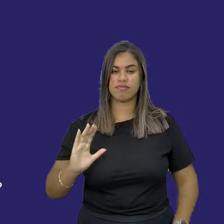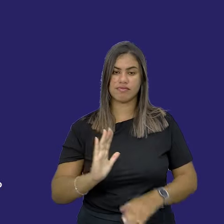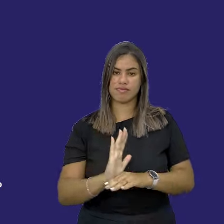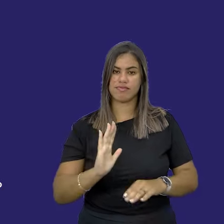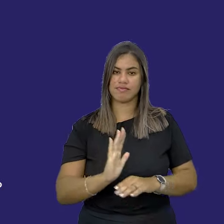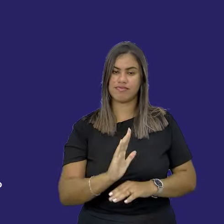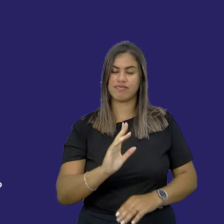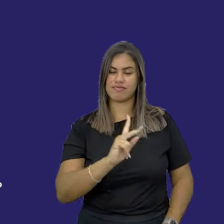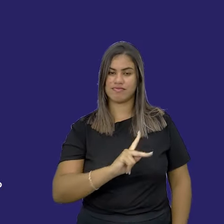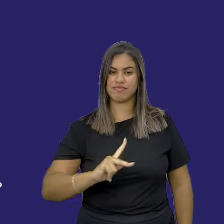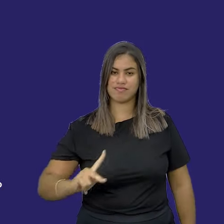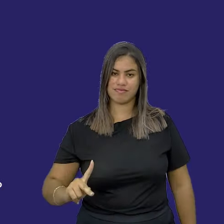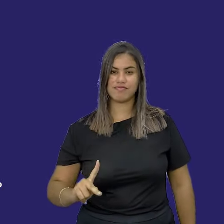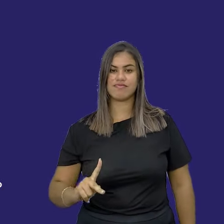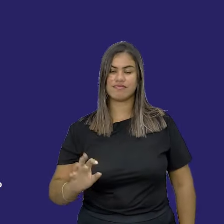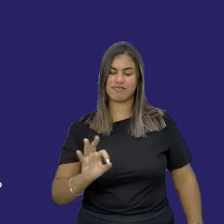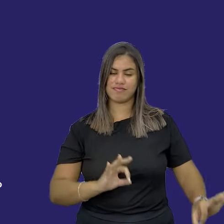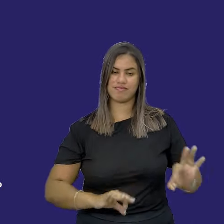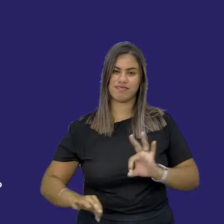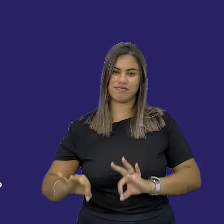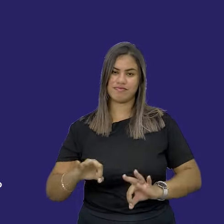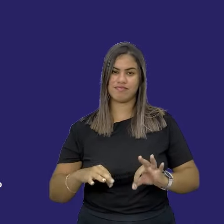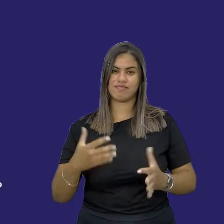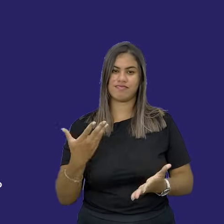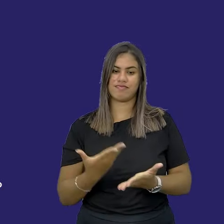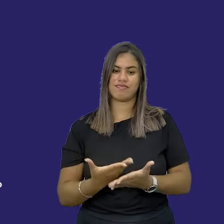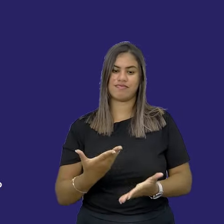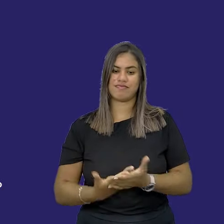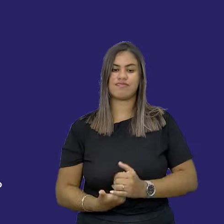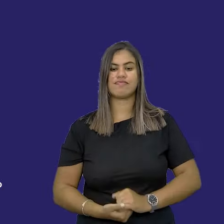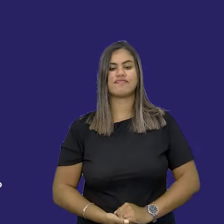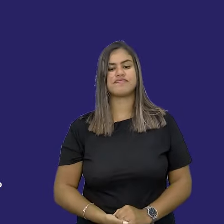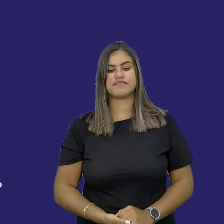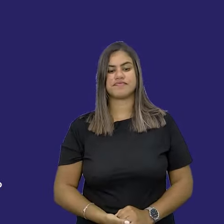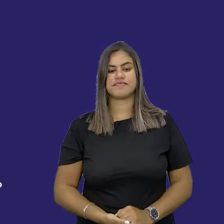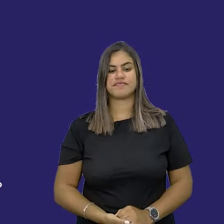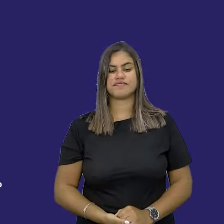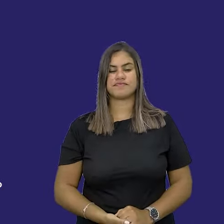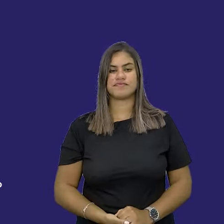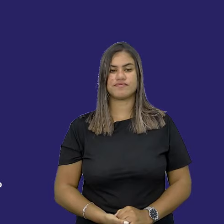a TPC no planejamento da aplicação.